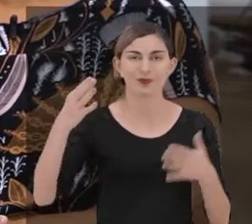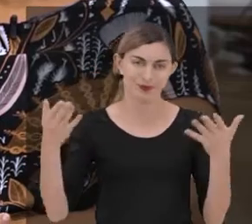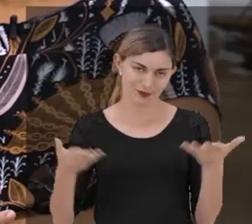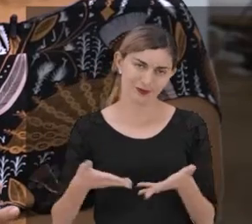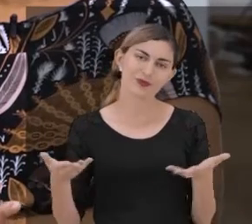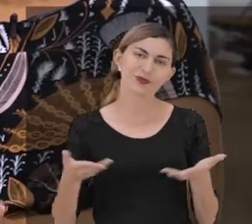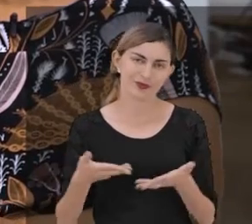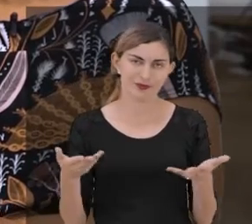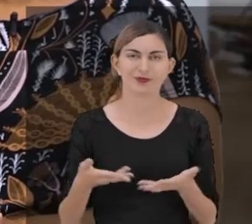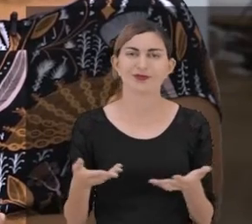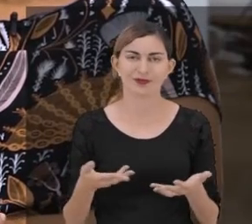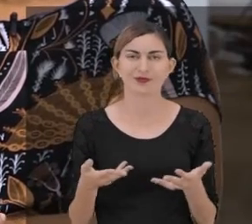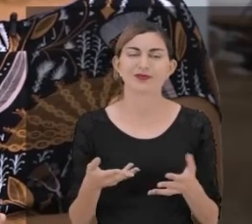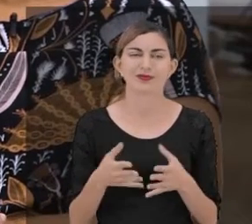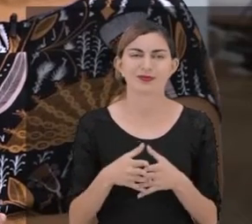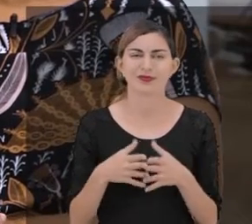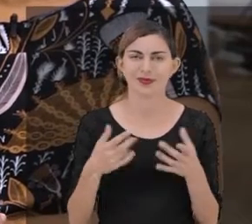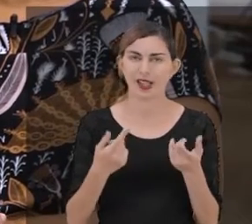esse quadro